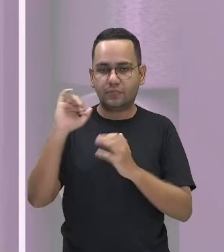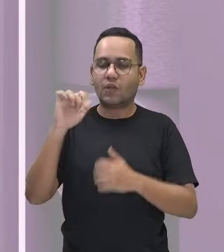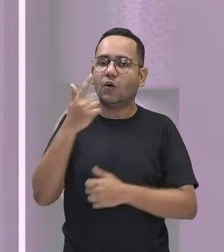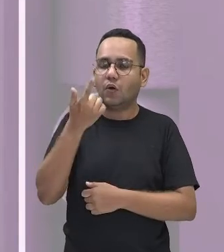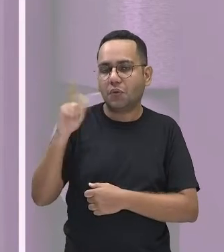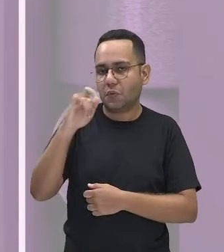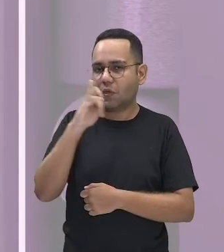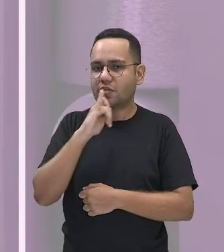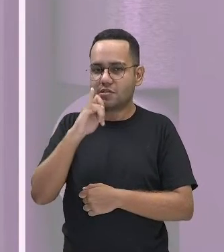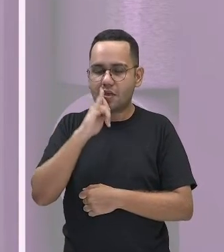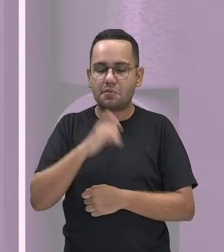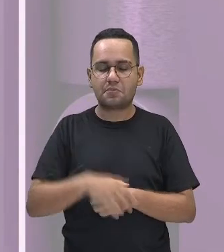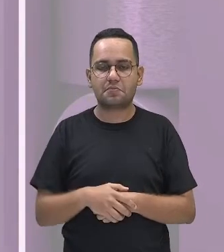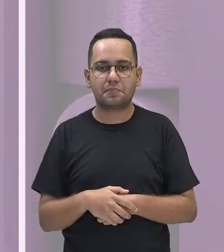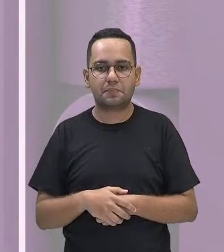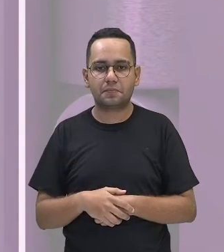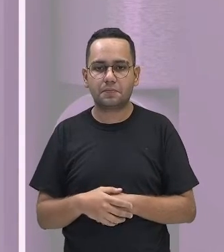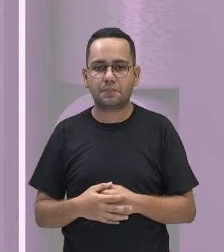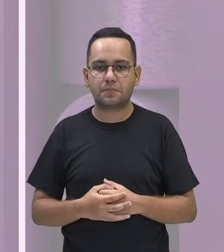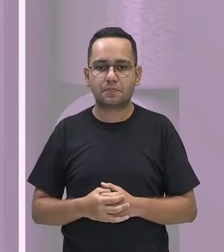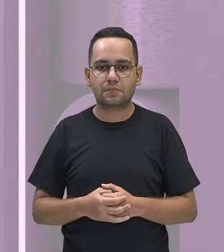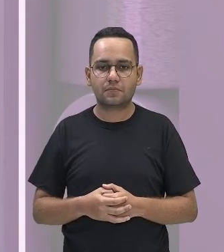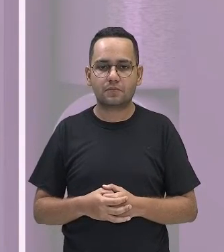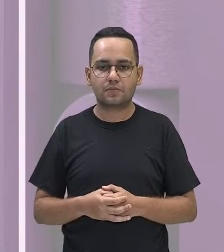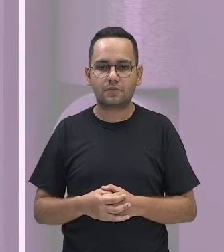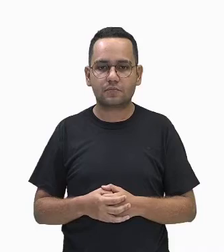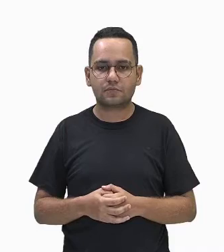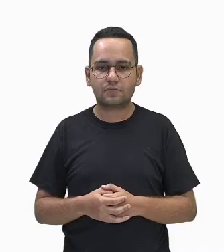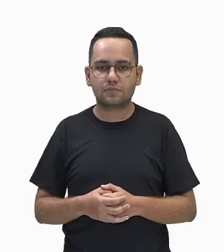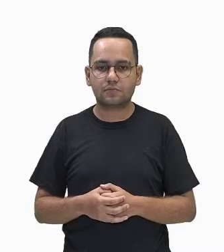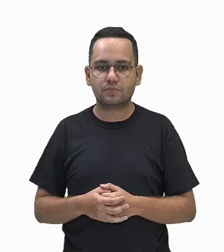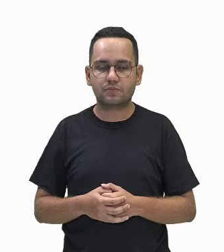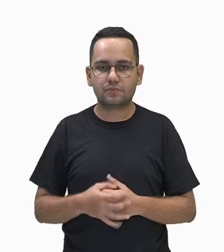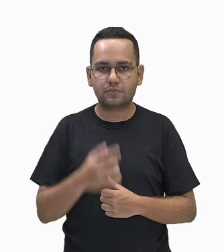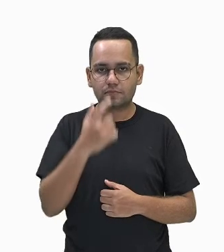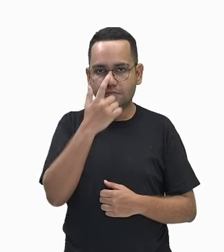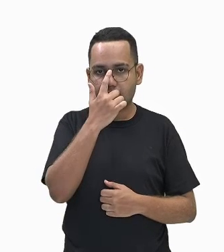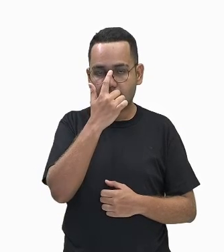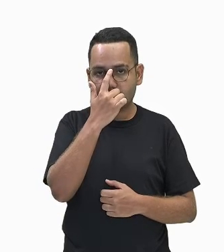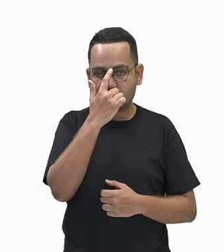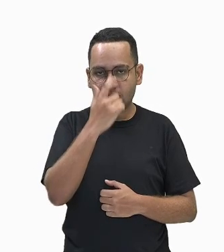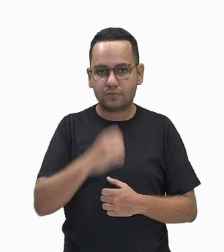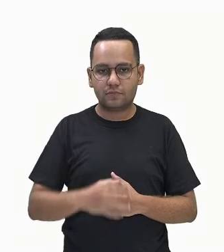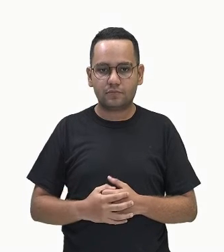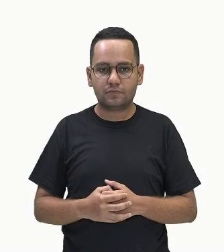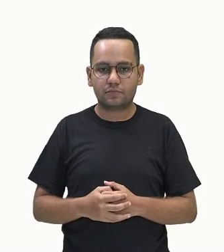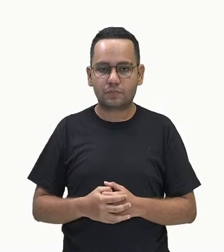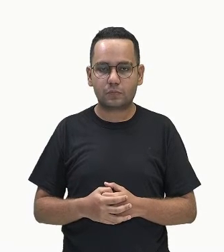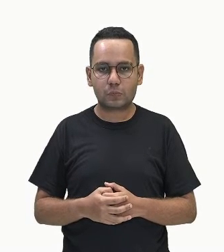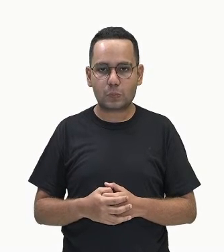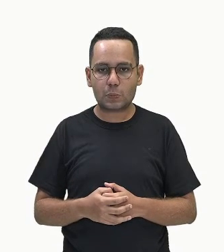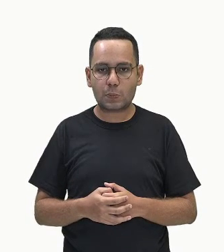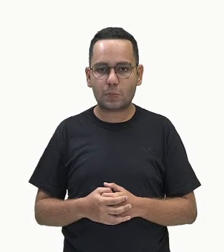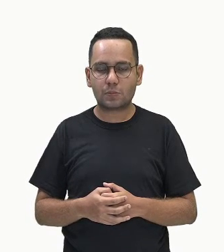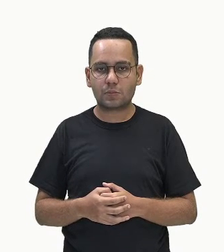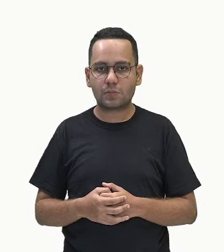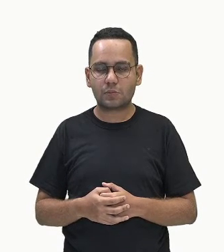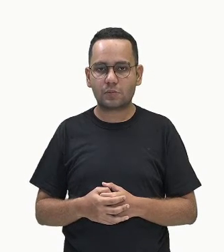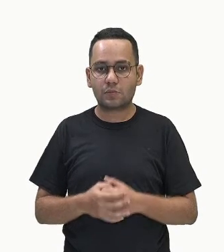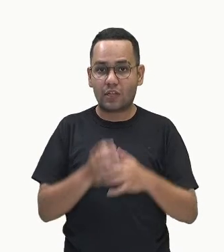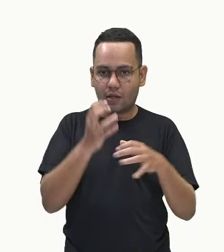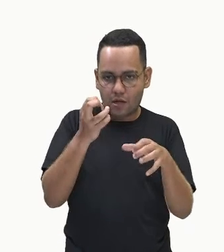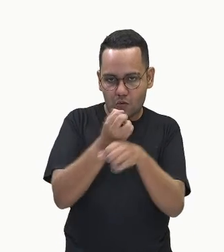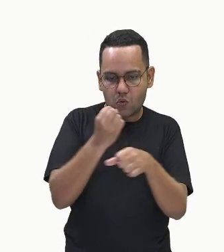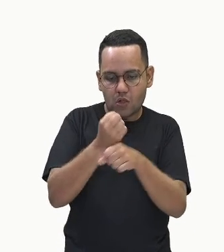exemplo para vocês, tá? Vamos, então, ao nosso segundo exemplo. Diz assim, então, na cartela. Calcular